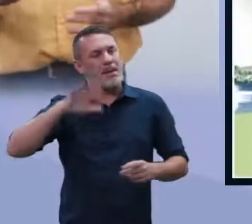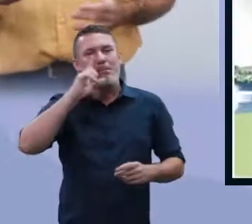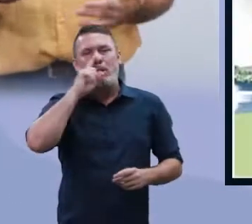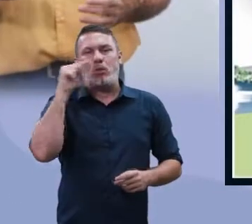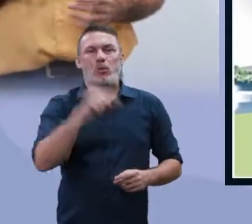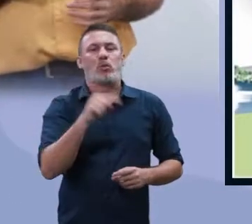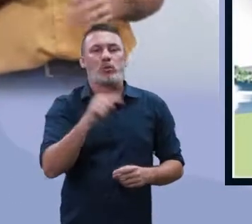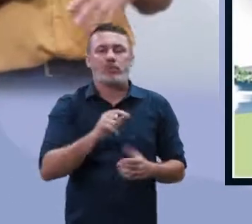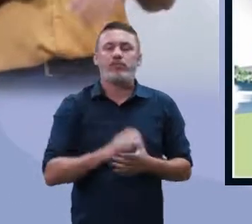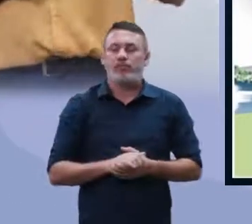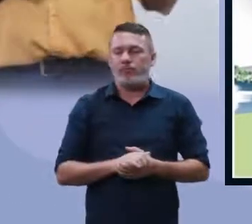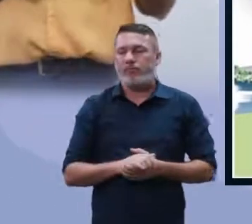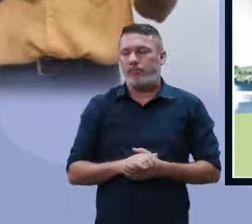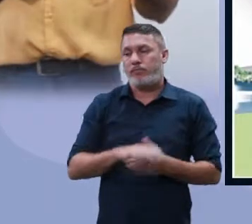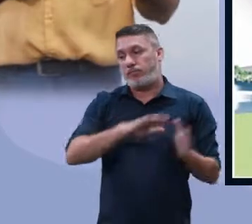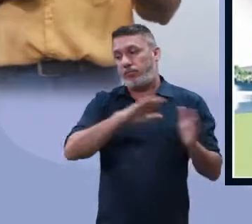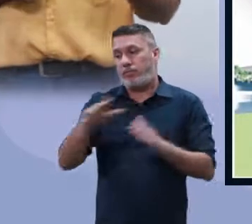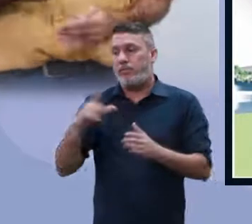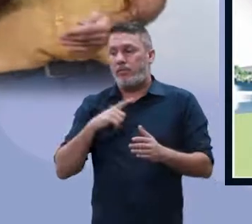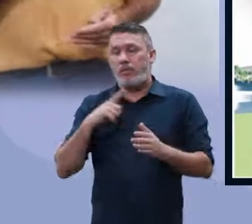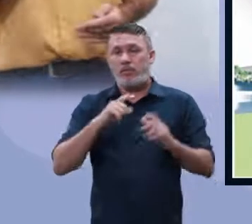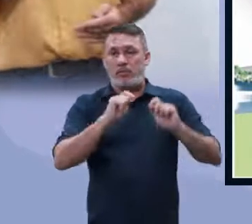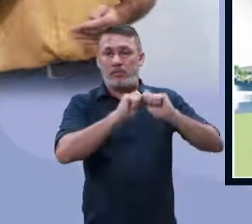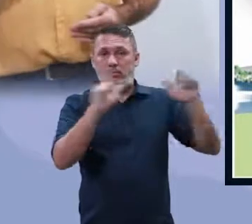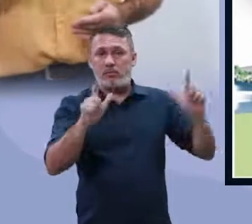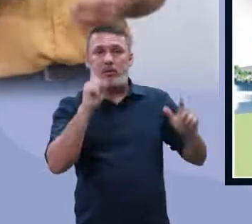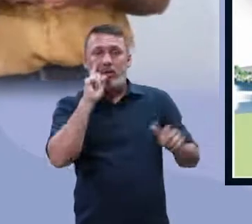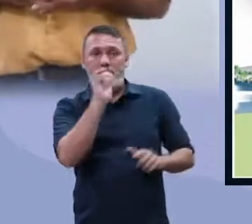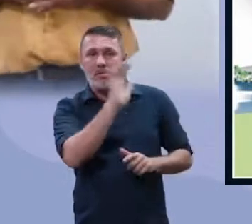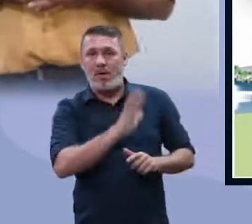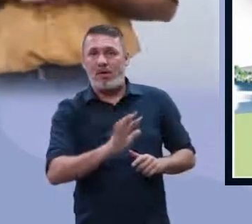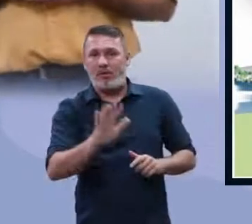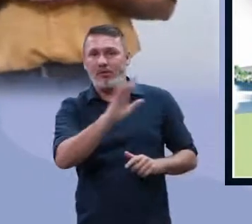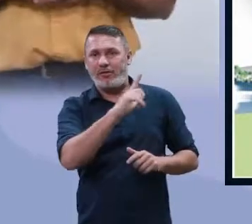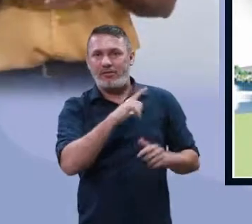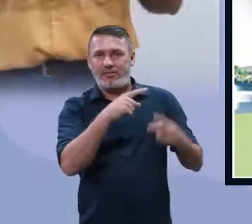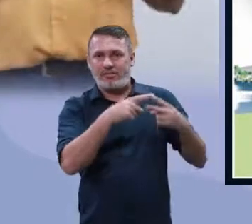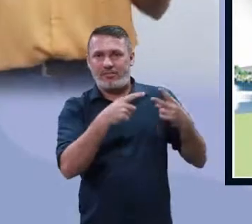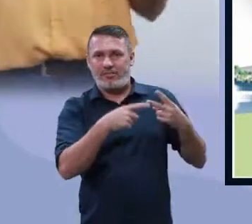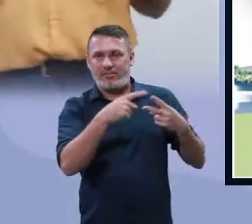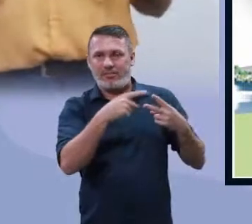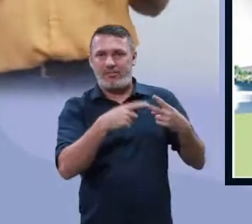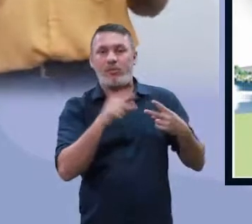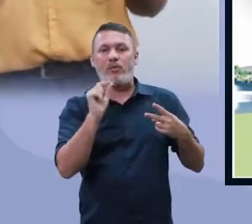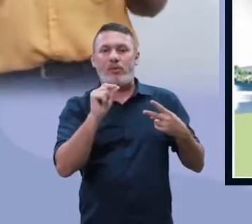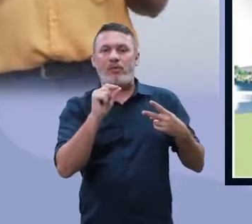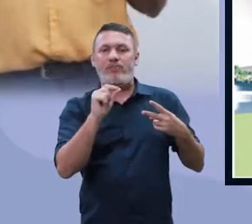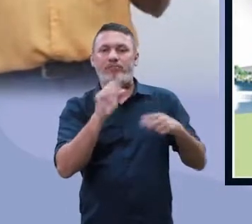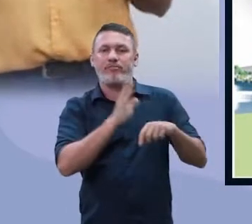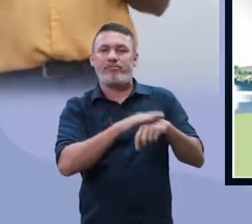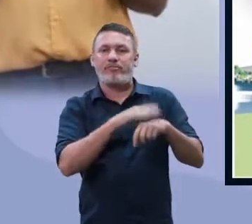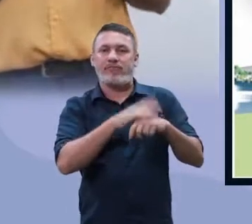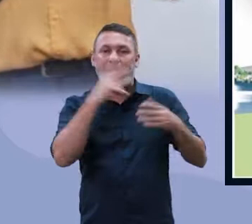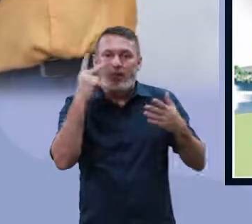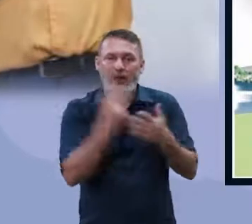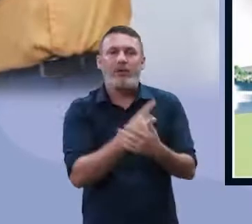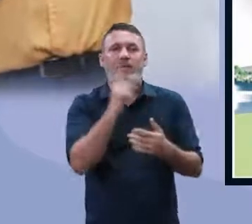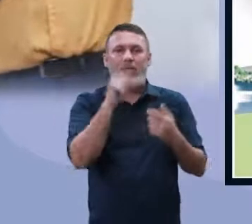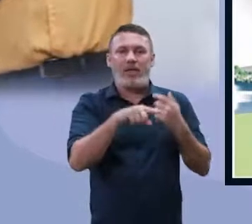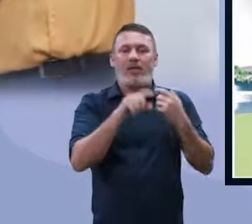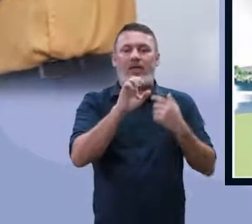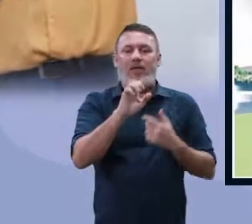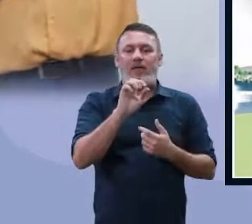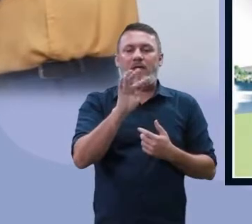extremamente maléfico. E aí temos duas imagenzinhas, como vocês estão observando, da ação do efeito estufa, ou seja,